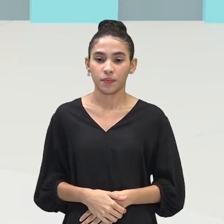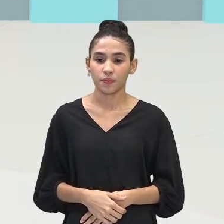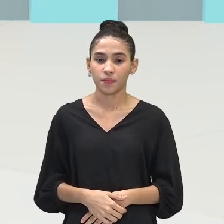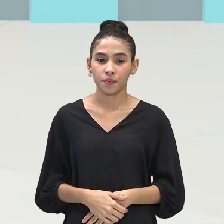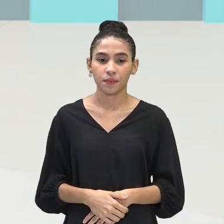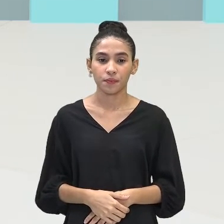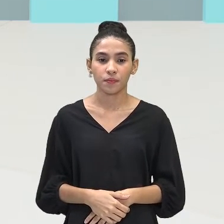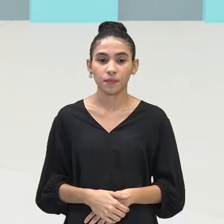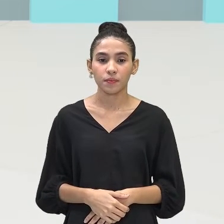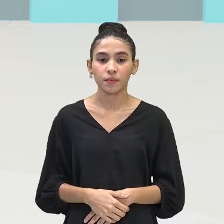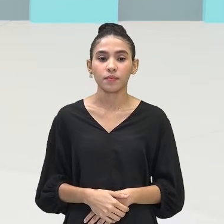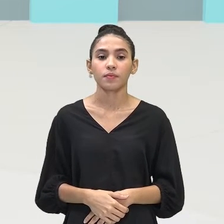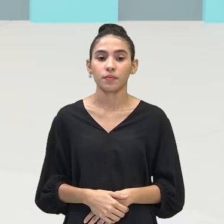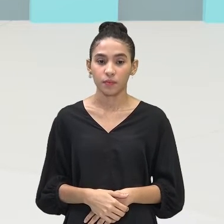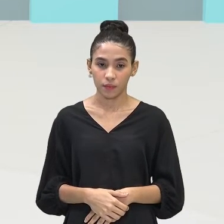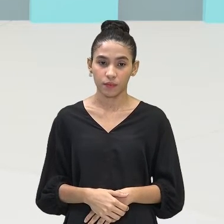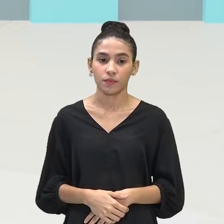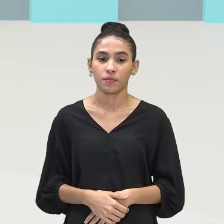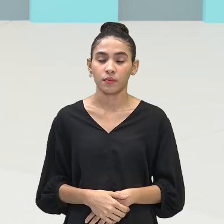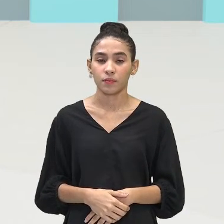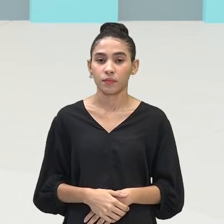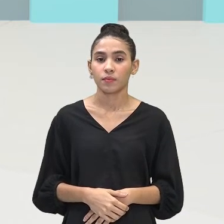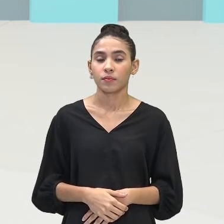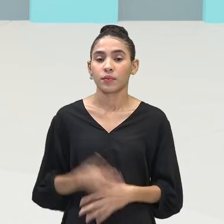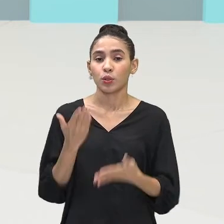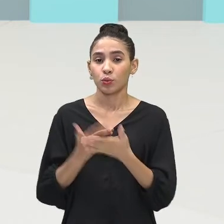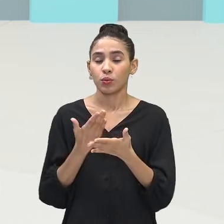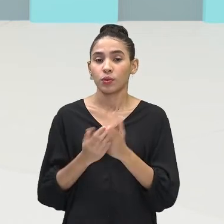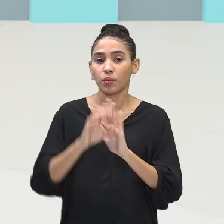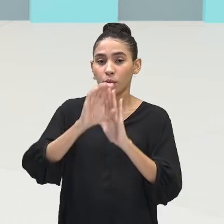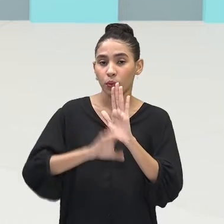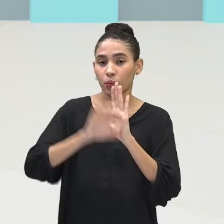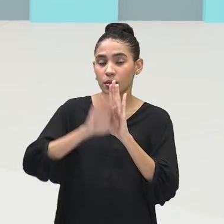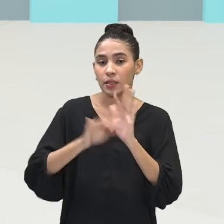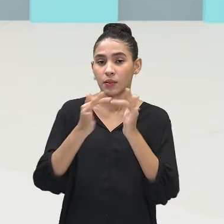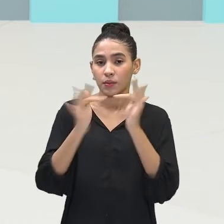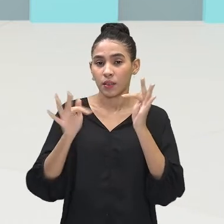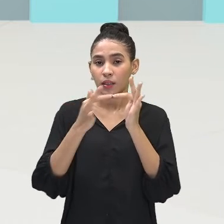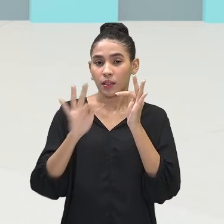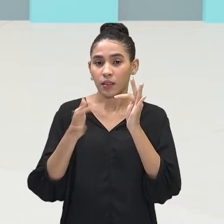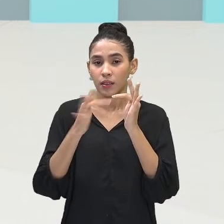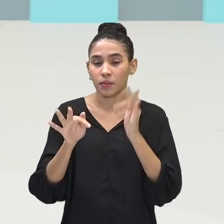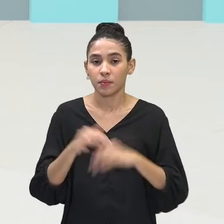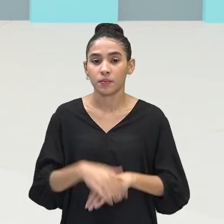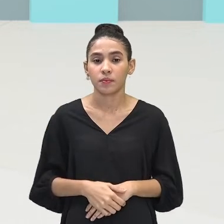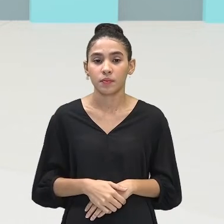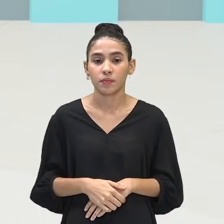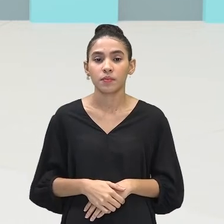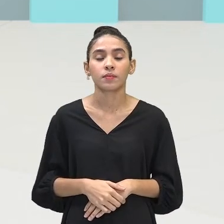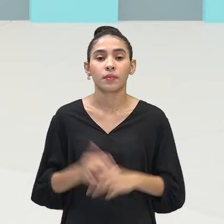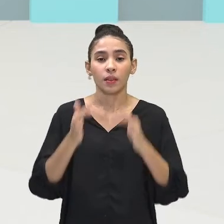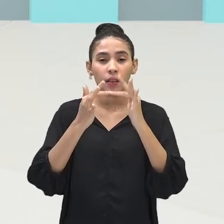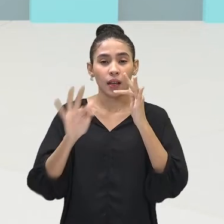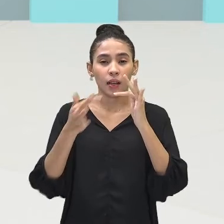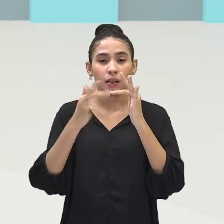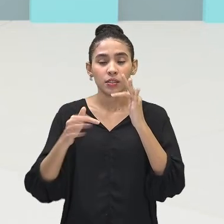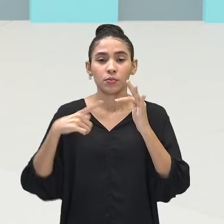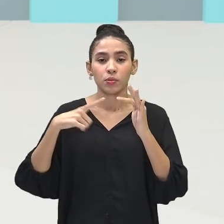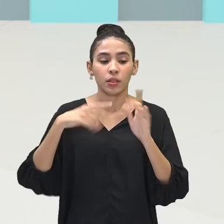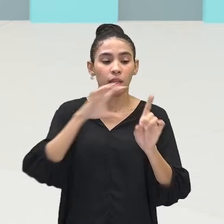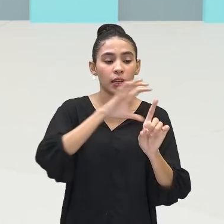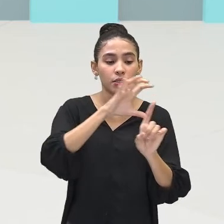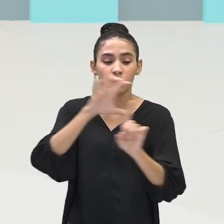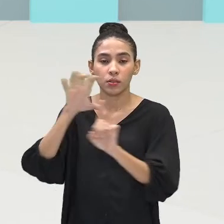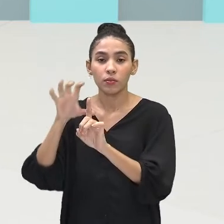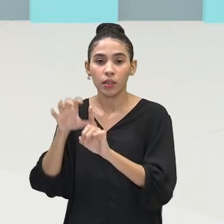aí comigo. Então, nós vimos primeiramente o conceito de arcadismo, não é? Arcadismo vai se inspirar nas